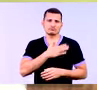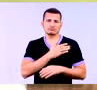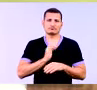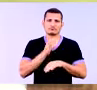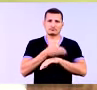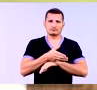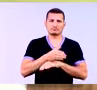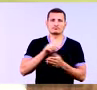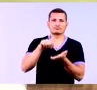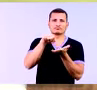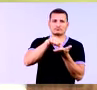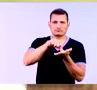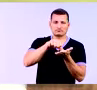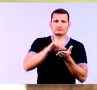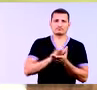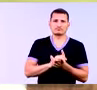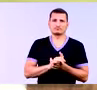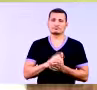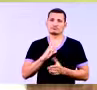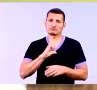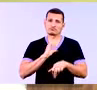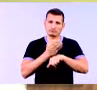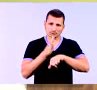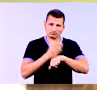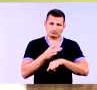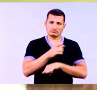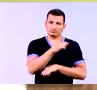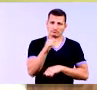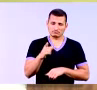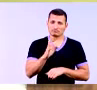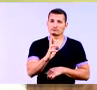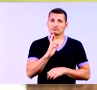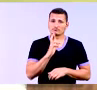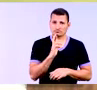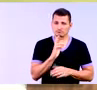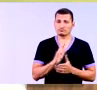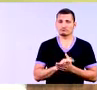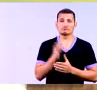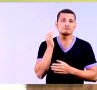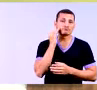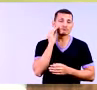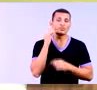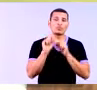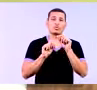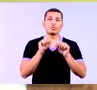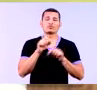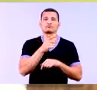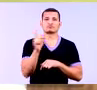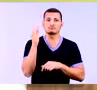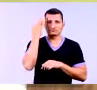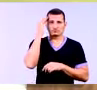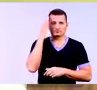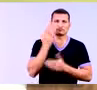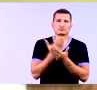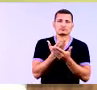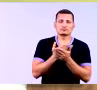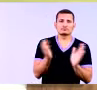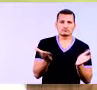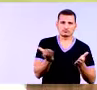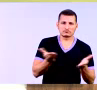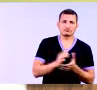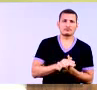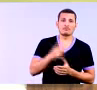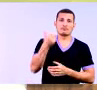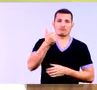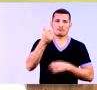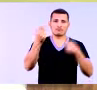né? A gente enviou essa atividade para que vocês pudessem dar um feedback para a gente, ver o que vocês assimilaram a respeito da aula de hoje. E aí a primeira